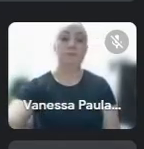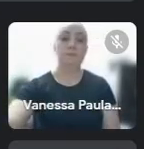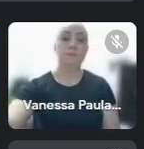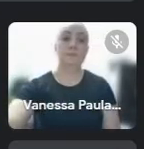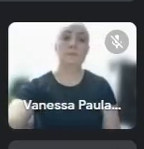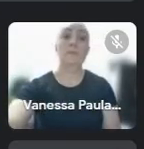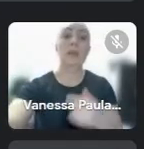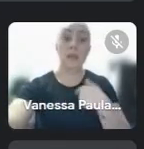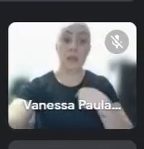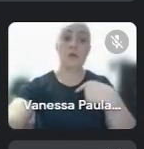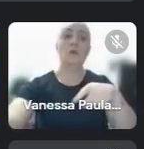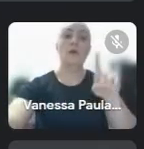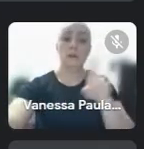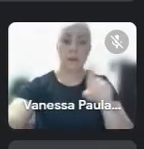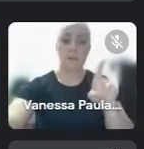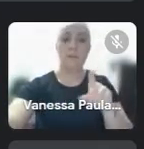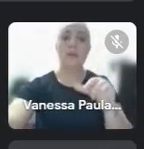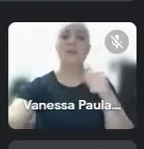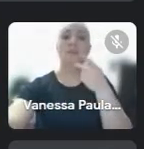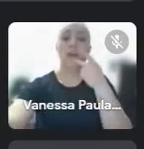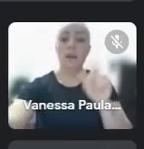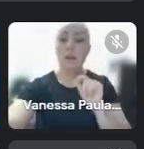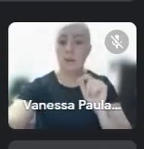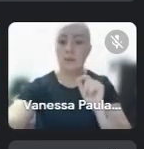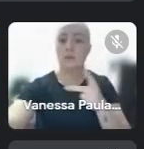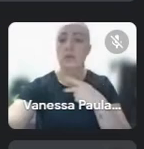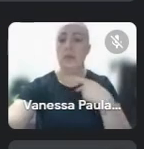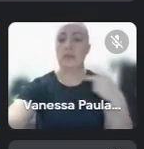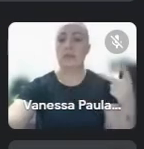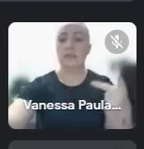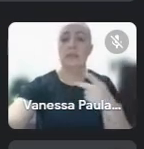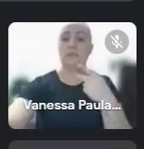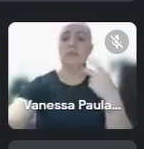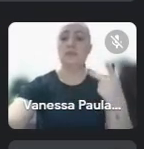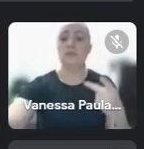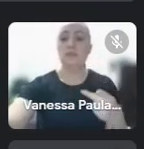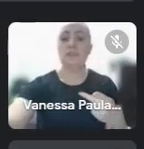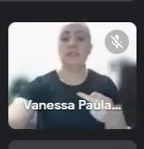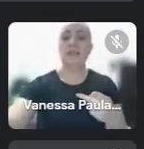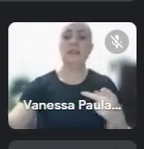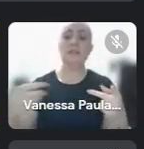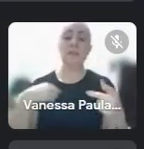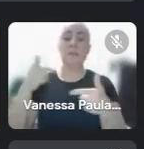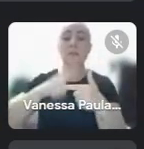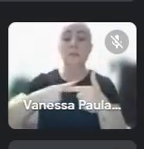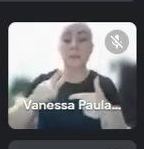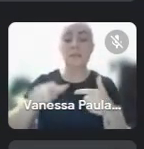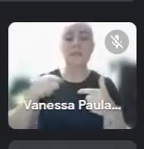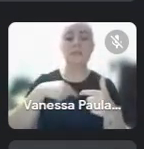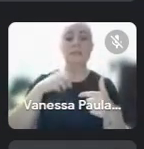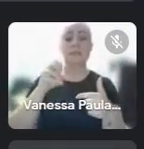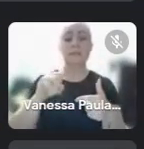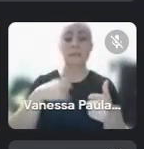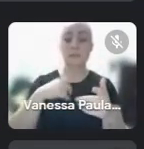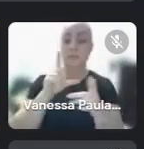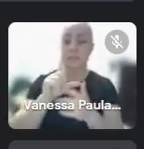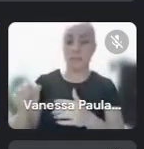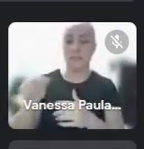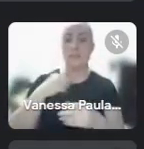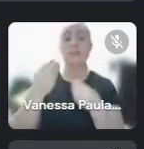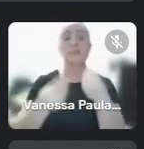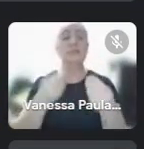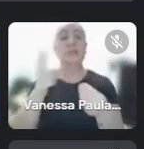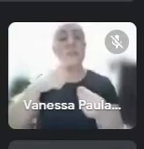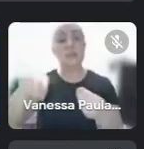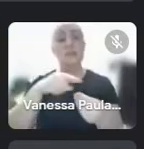E eu vou dizer o que é que a saúde pública tem a ver com isso. As pessoas estão consumindo lá? Gente, não estão consumindo porque